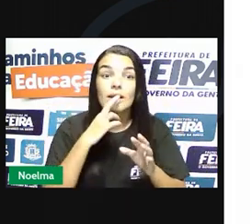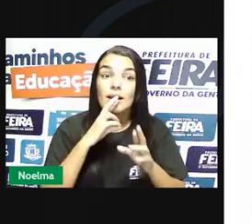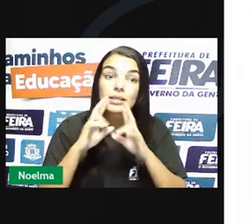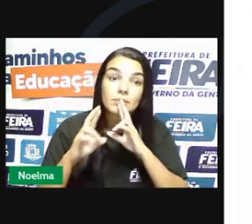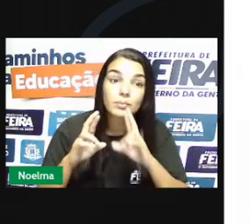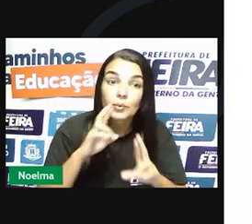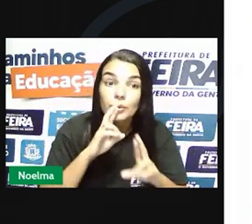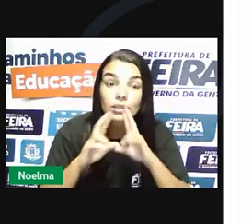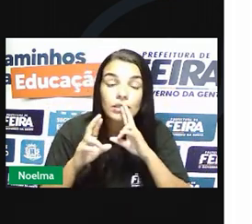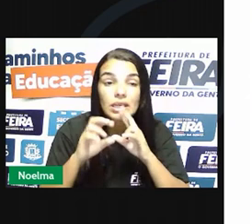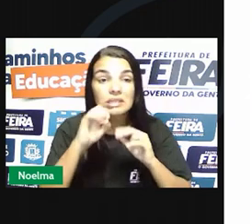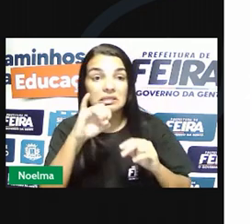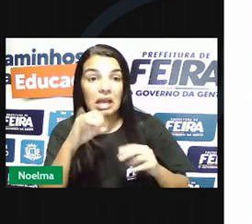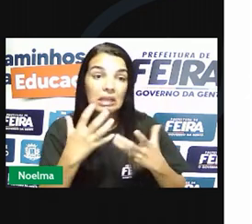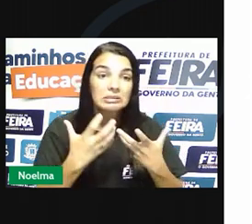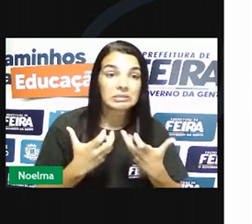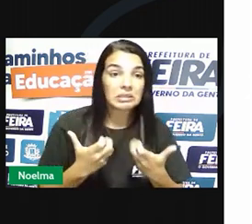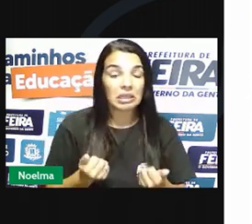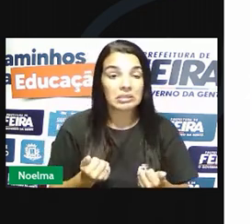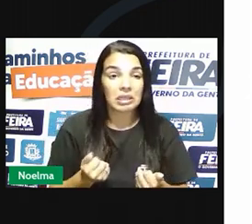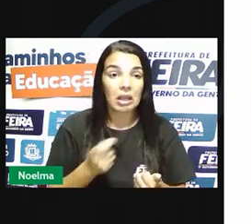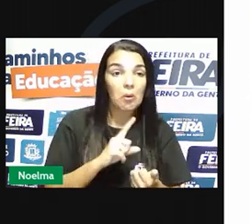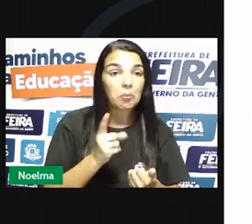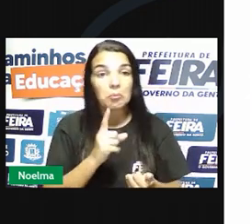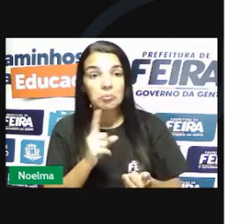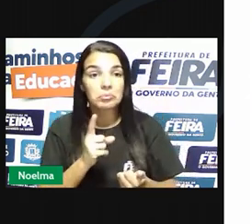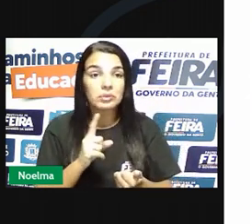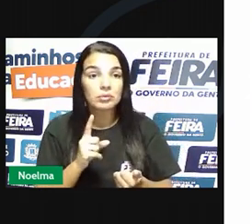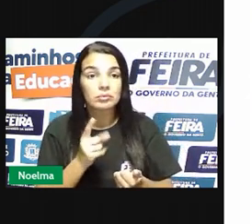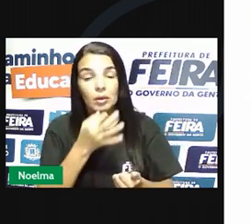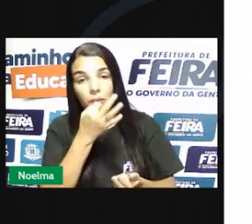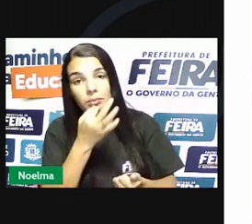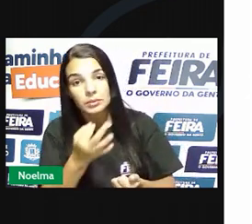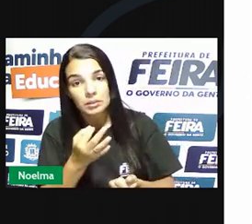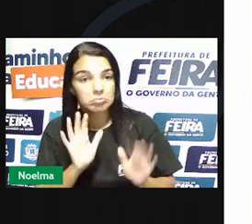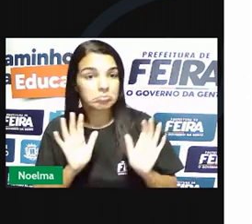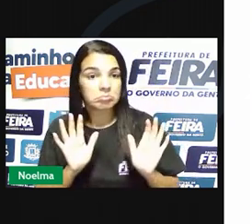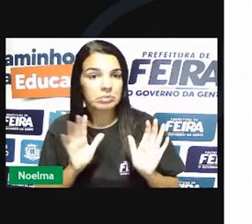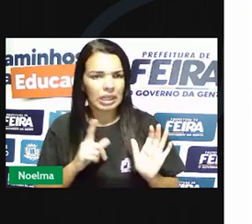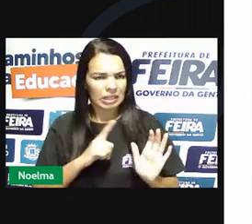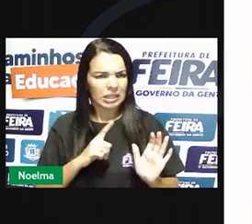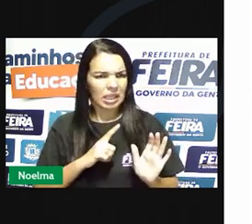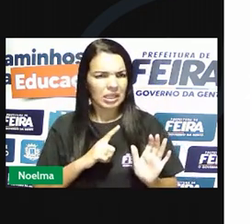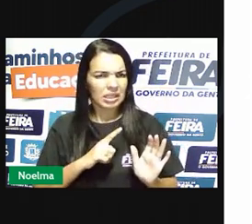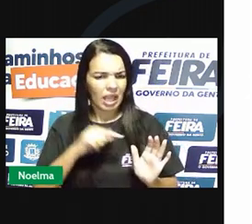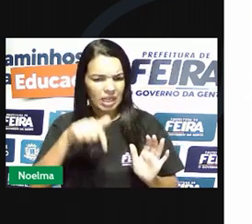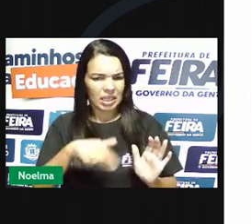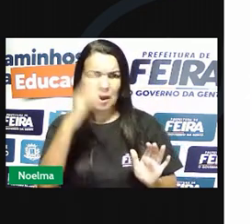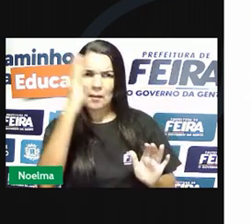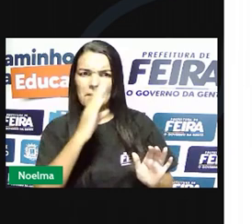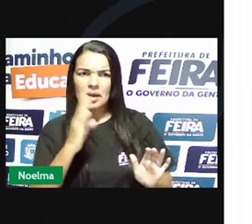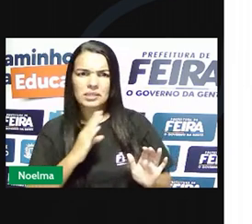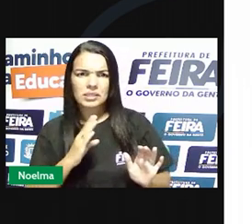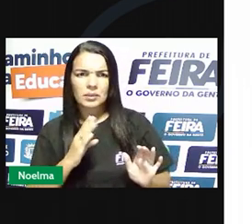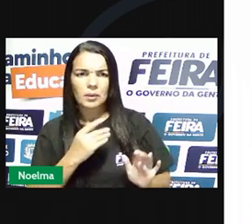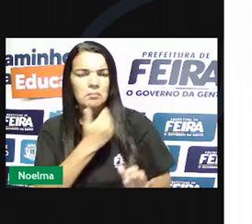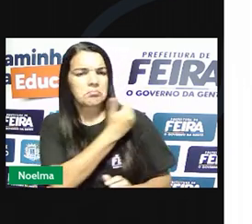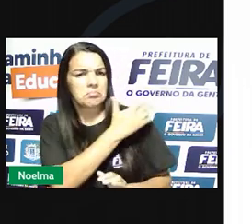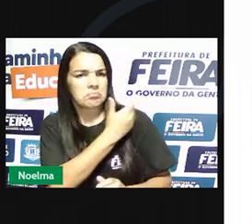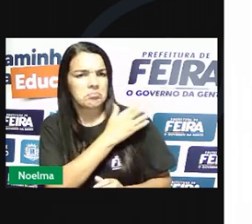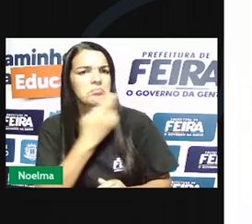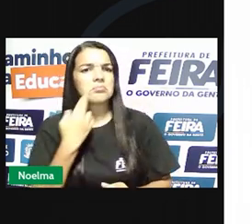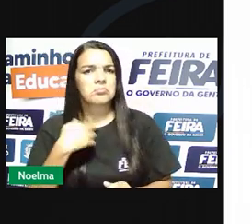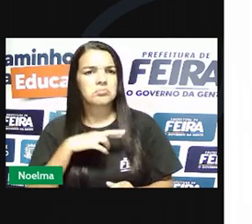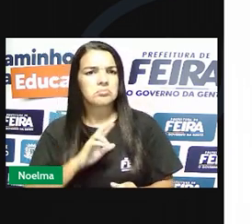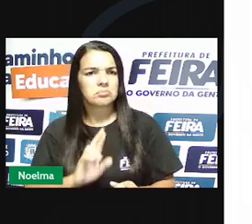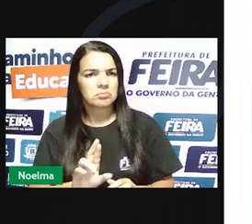ou discordando. Então, beleza? Existe intolerância religiosa no Brasil? Você vai pensar se existe ou não, e aí você vai